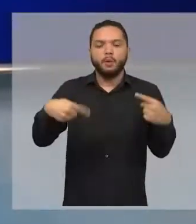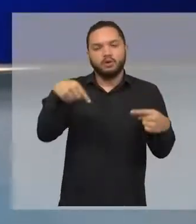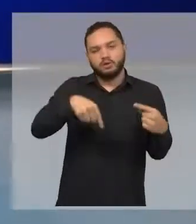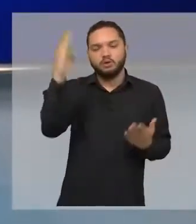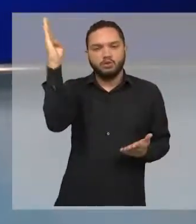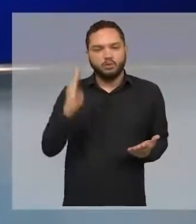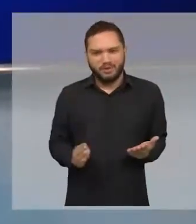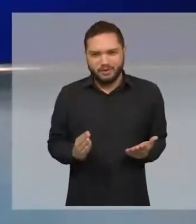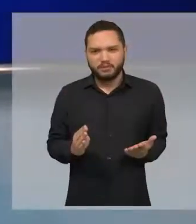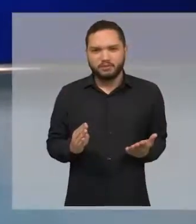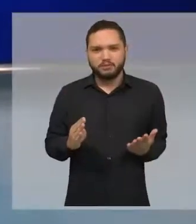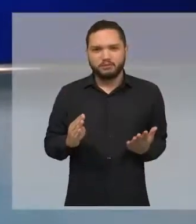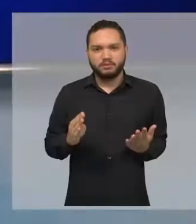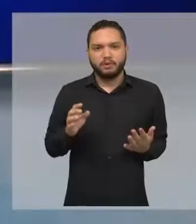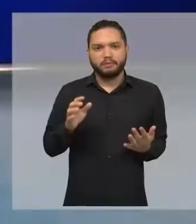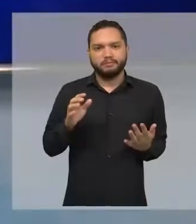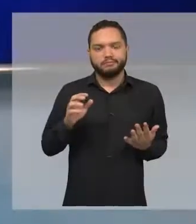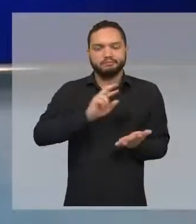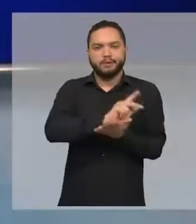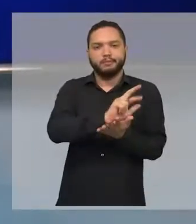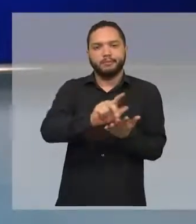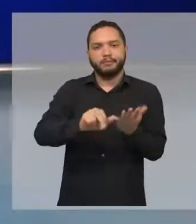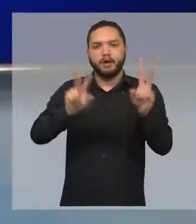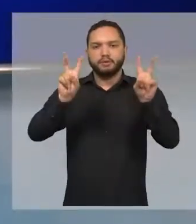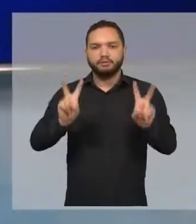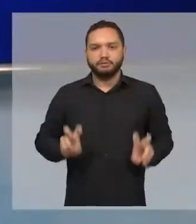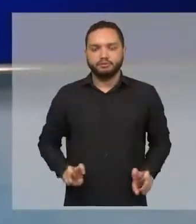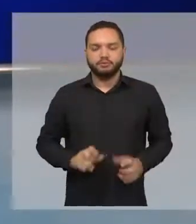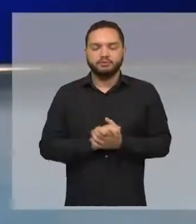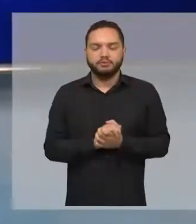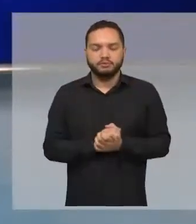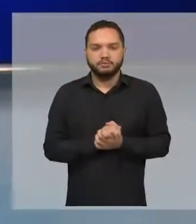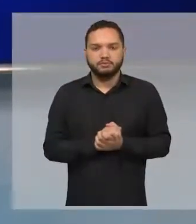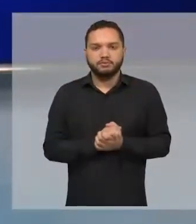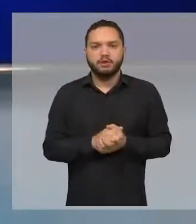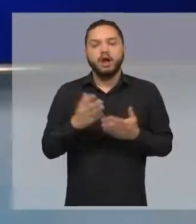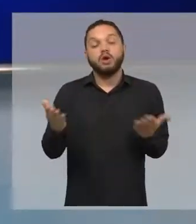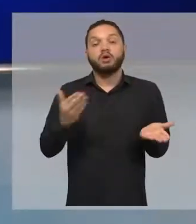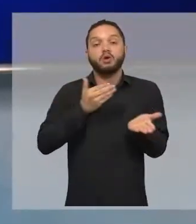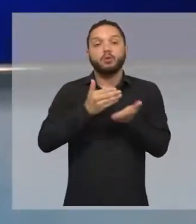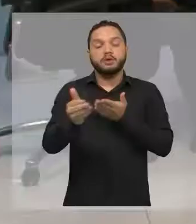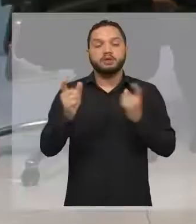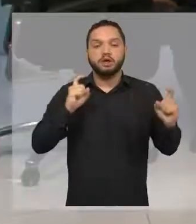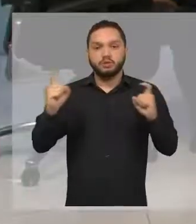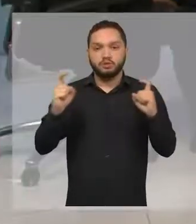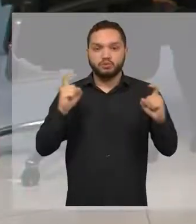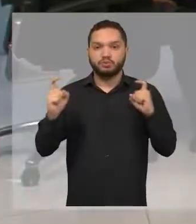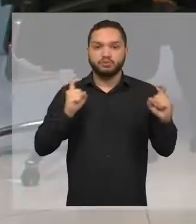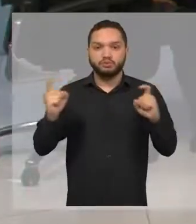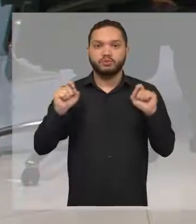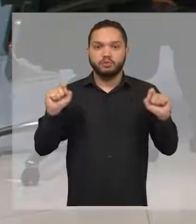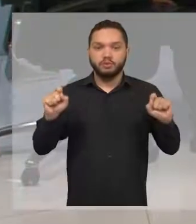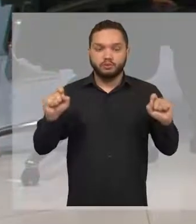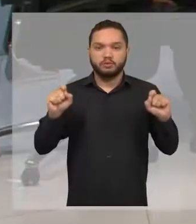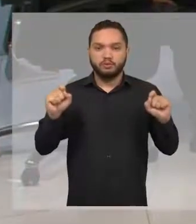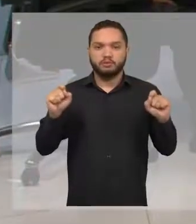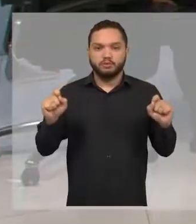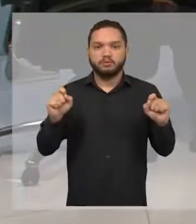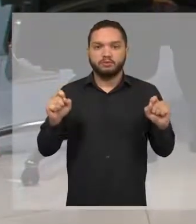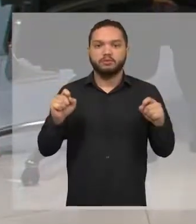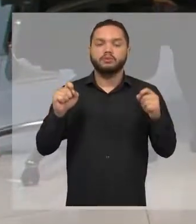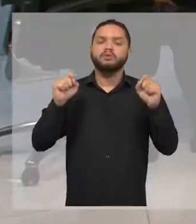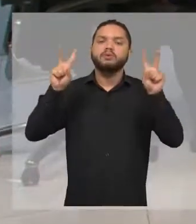vamos fazer uma concertação onde cada um confessa os seus crimes. Está todo mundo anistiado, mas cada um